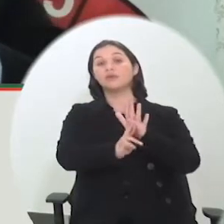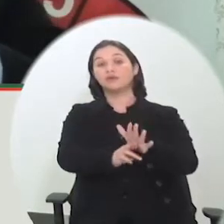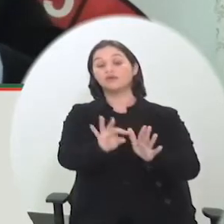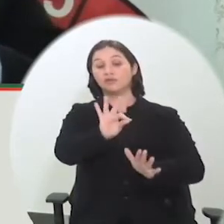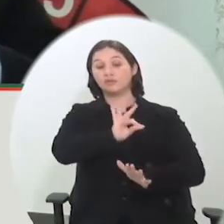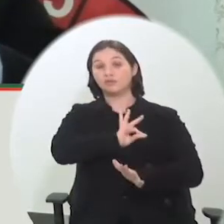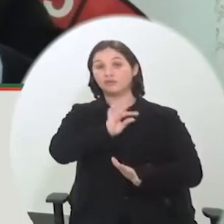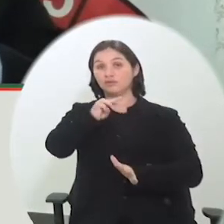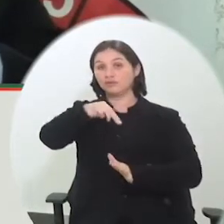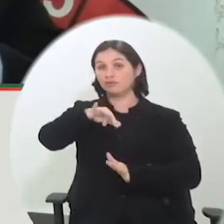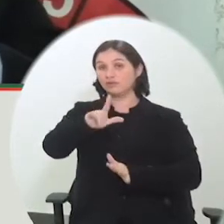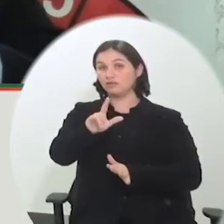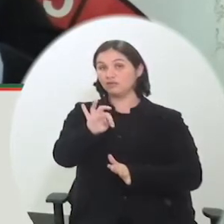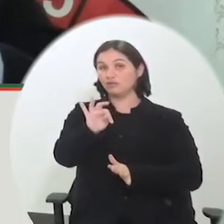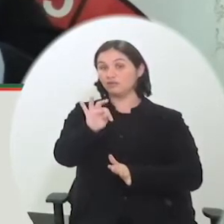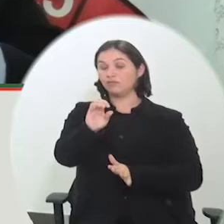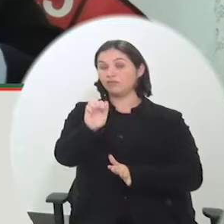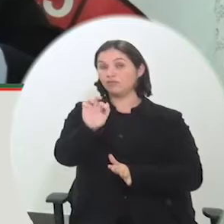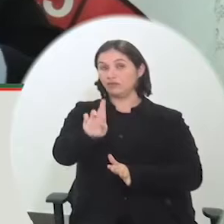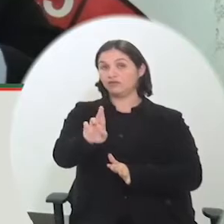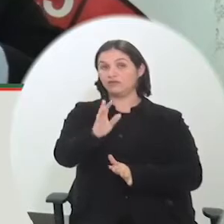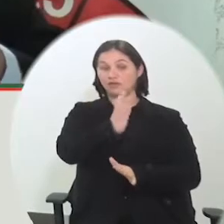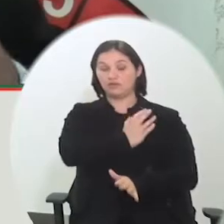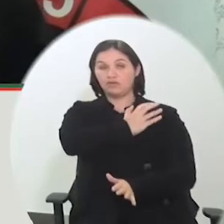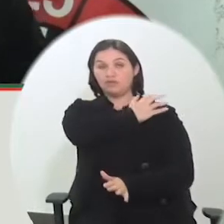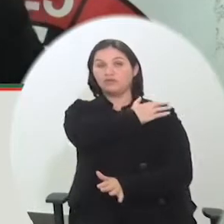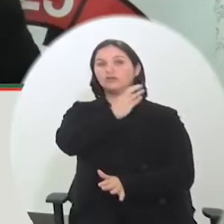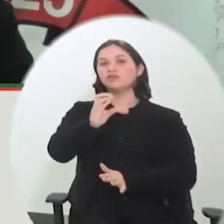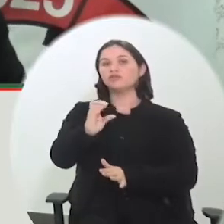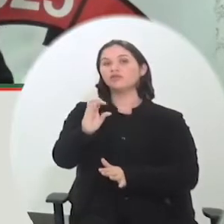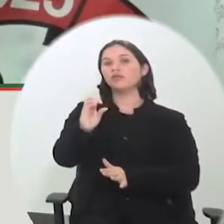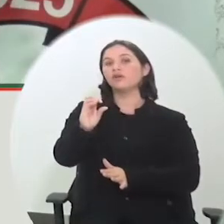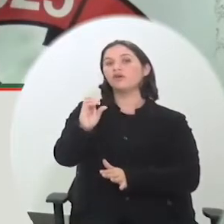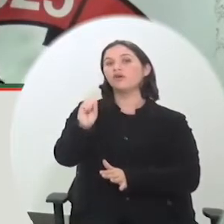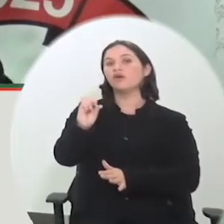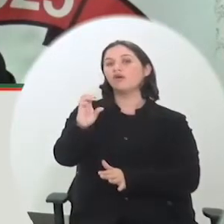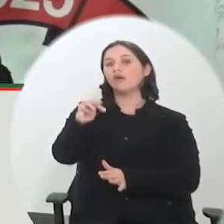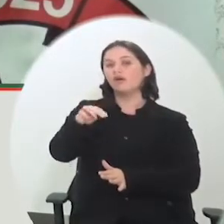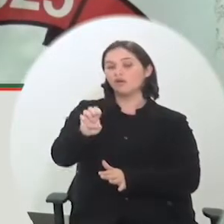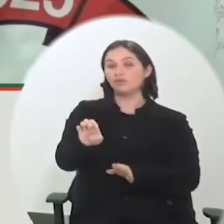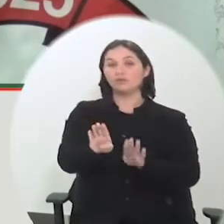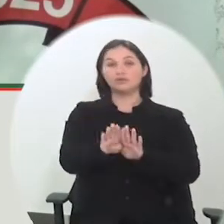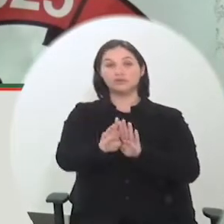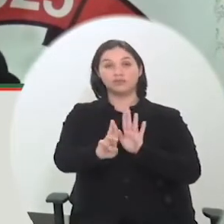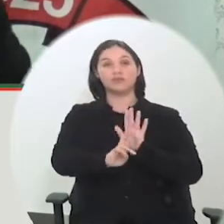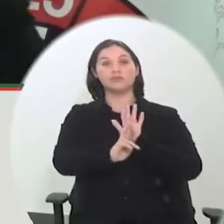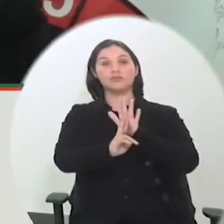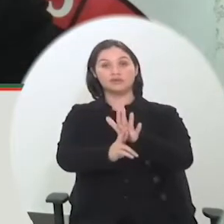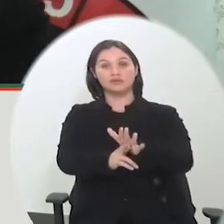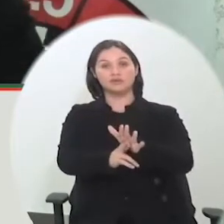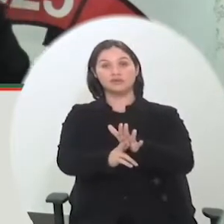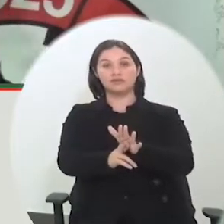Militar, Cosme Manique Barreto. E o nosso representante da SIC, Moacir D'Agostin.